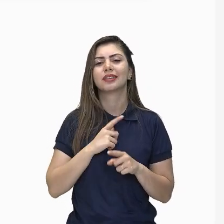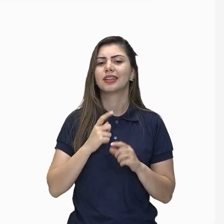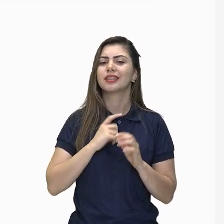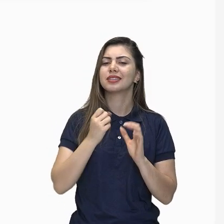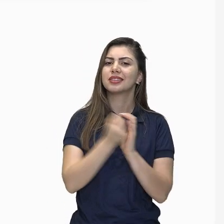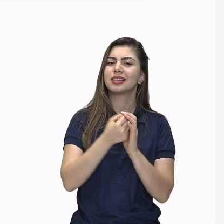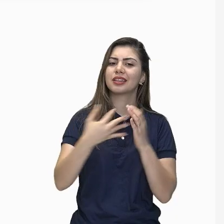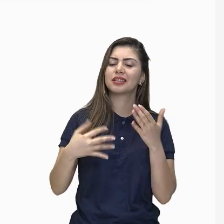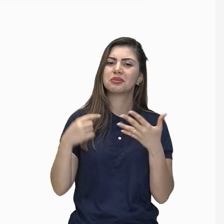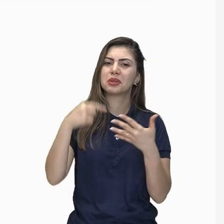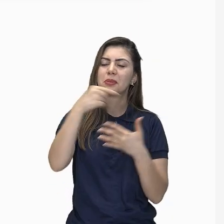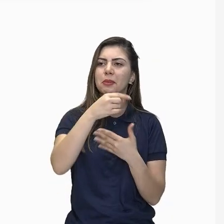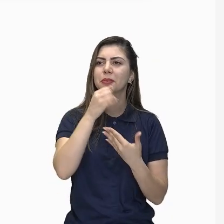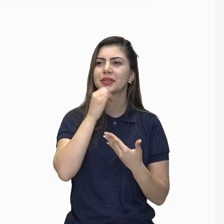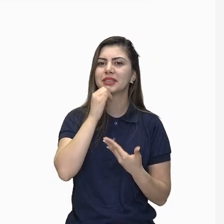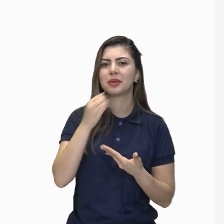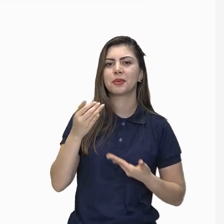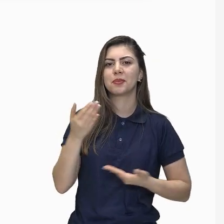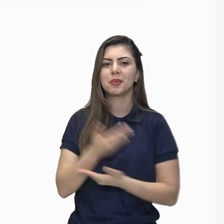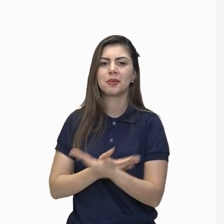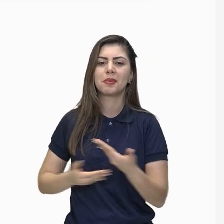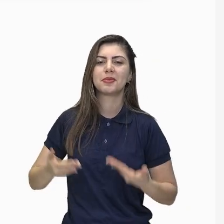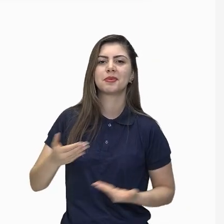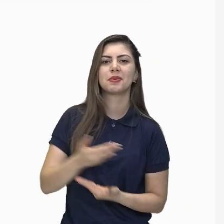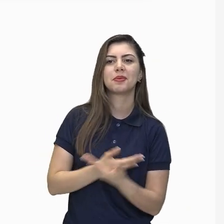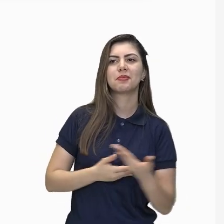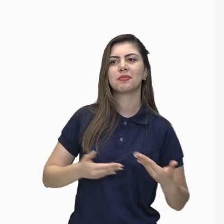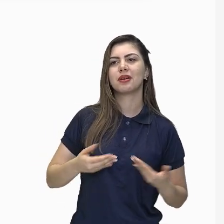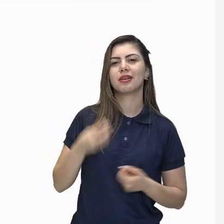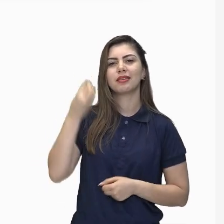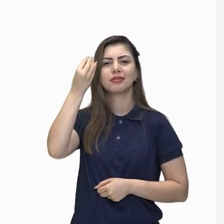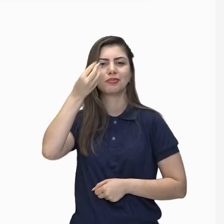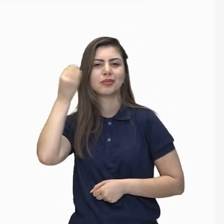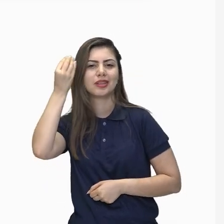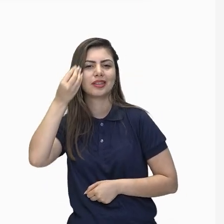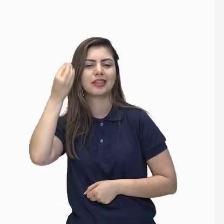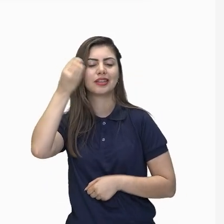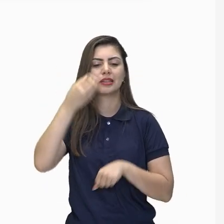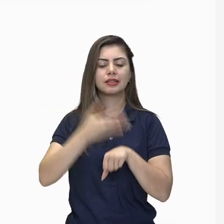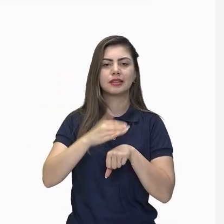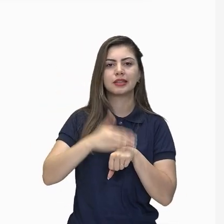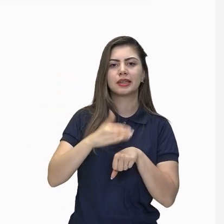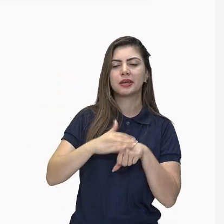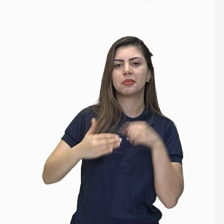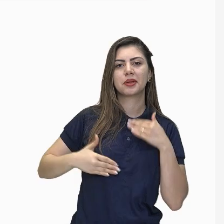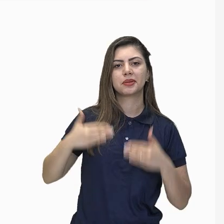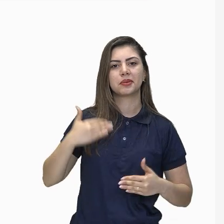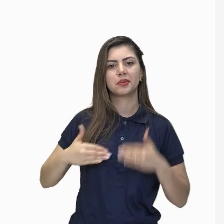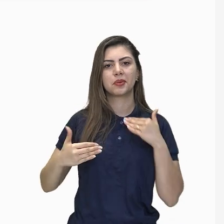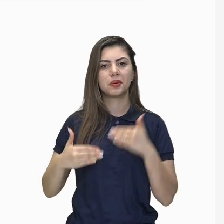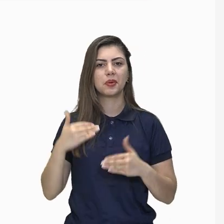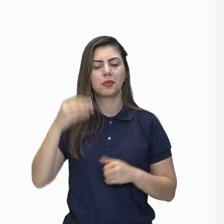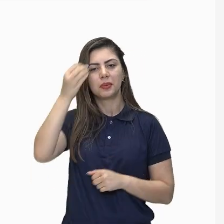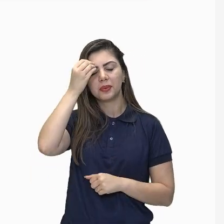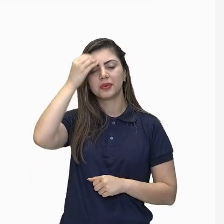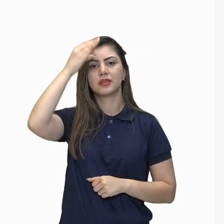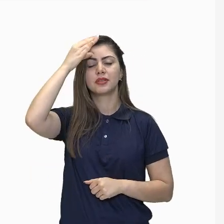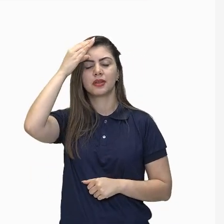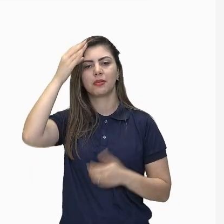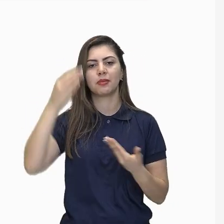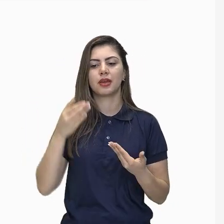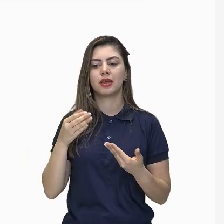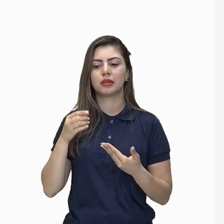aspectos de vivência, de partilha, de práticas motoras, de formação, educação